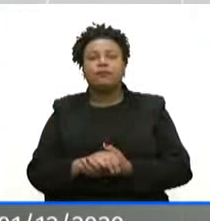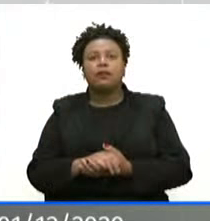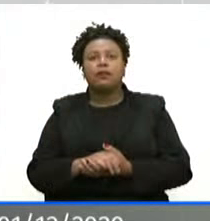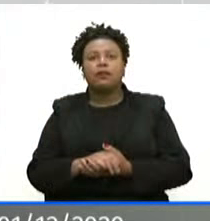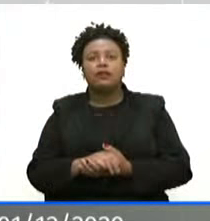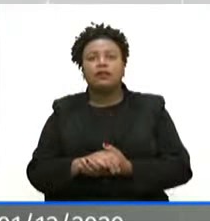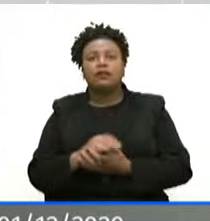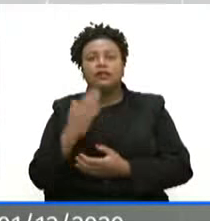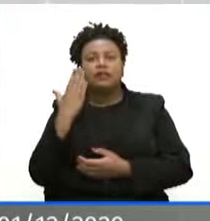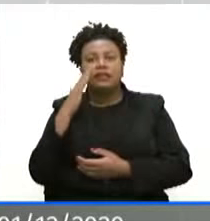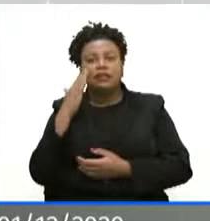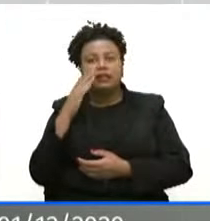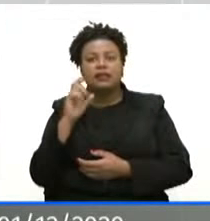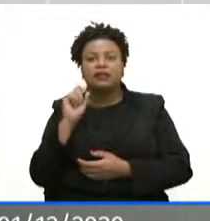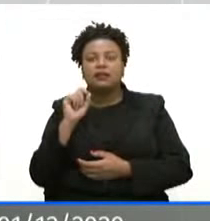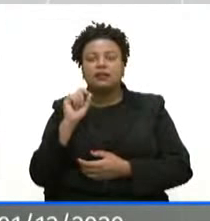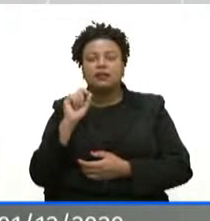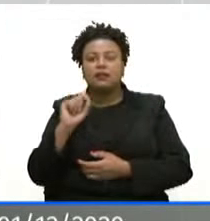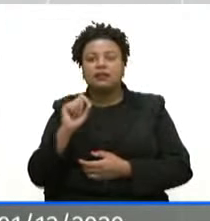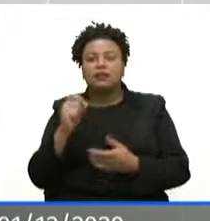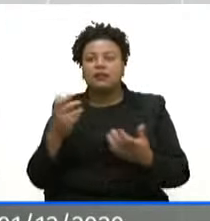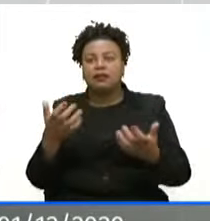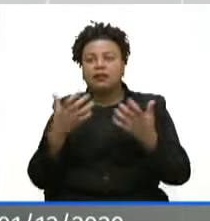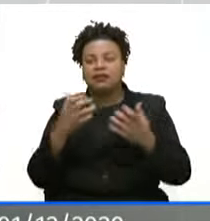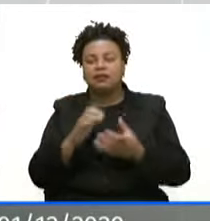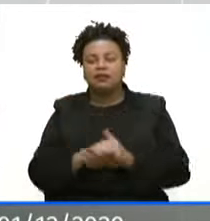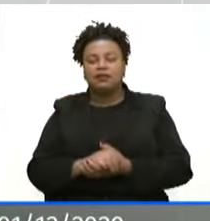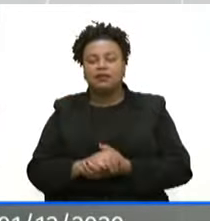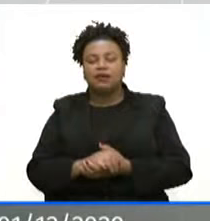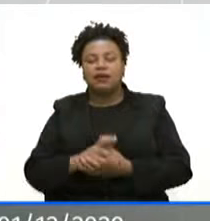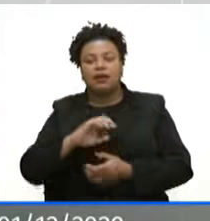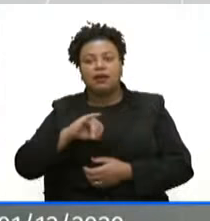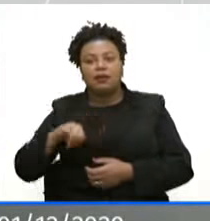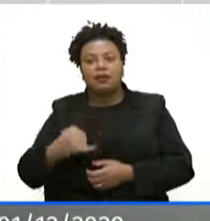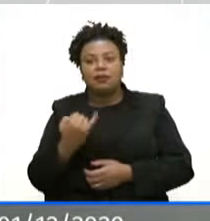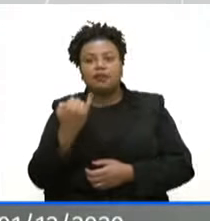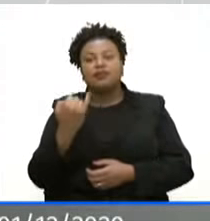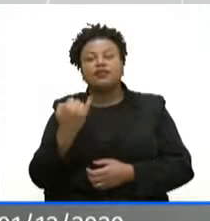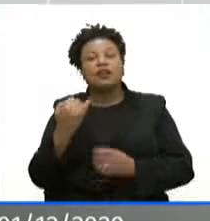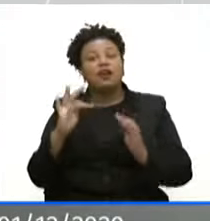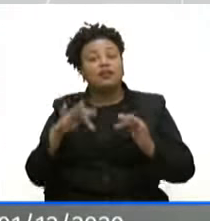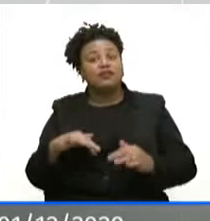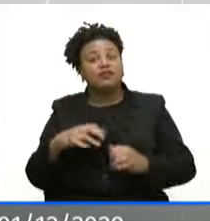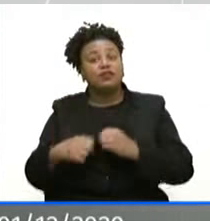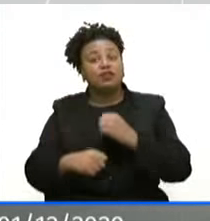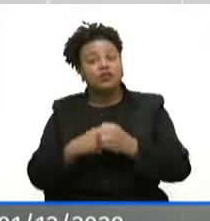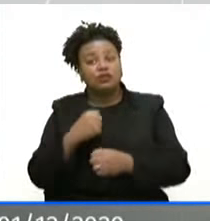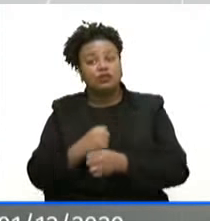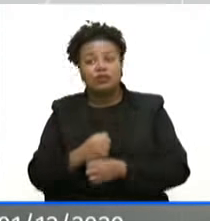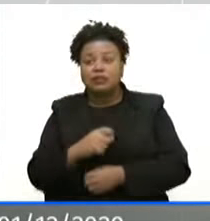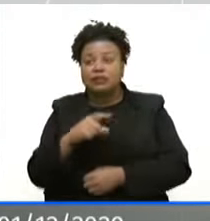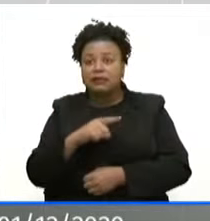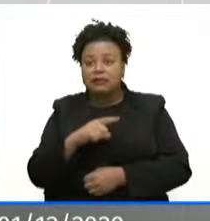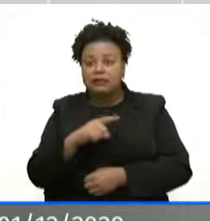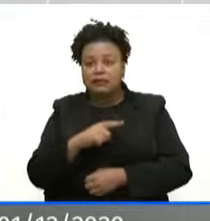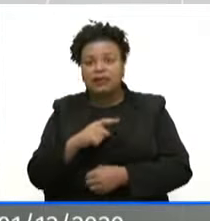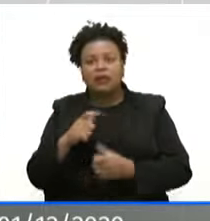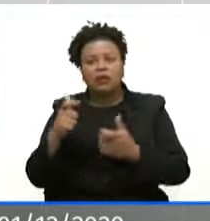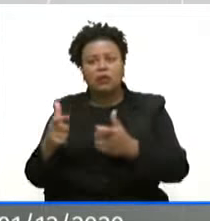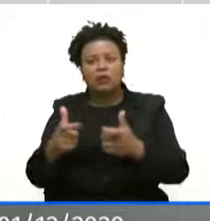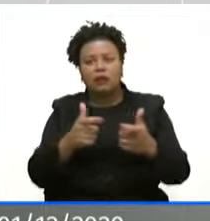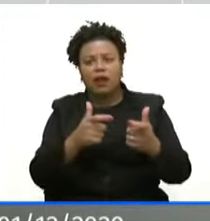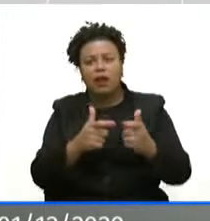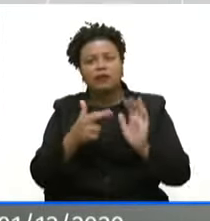e entendesse que quer... aproveitar o final de ano, que tivesse estabelecimentos